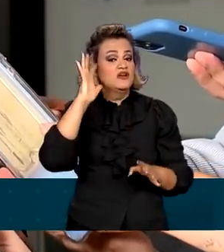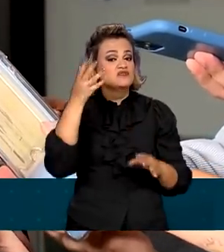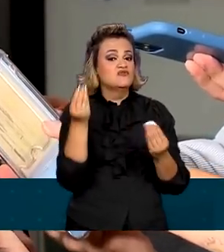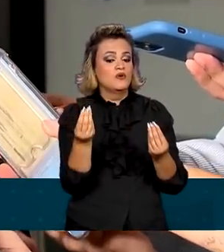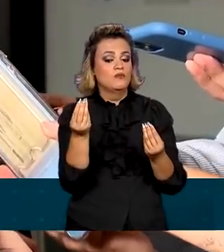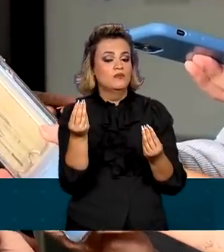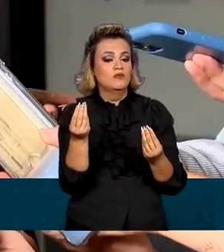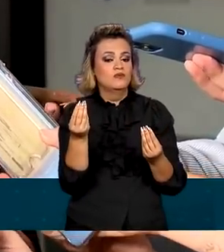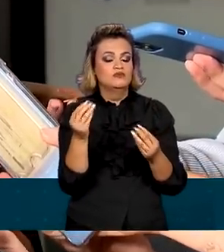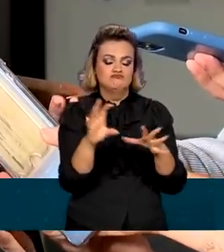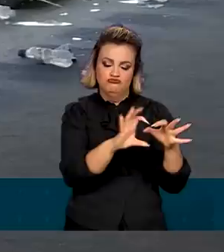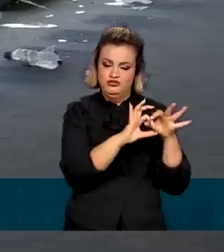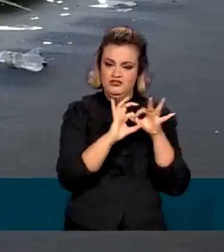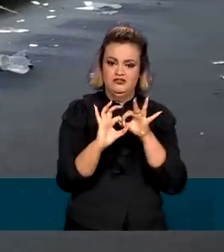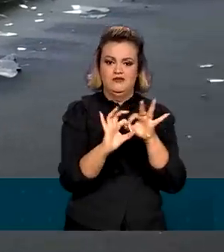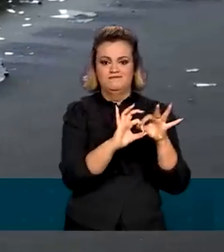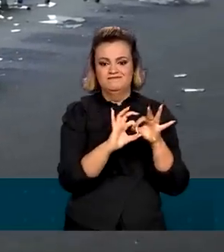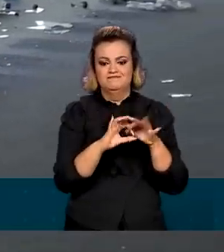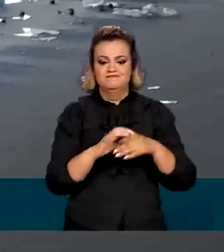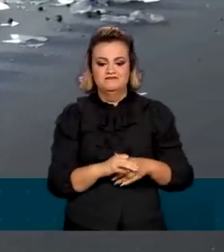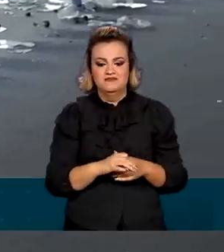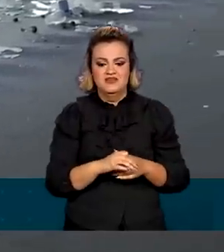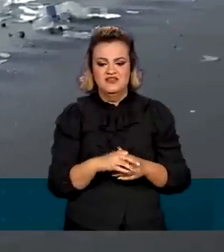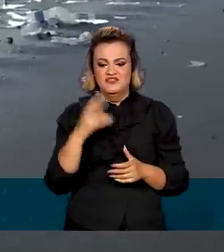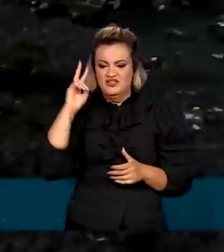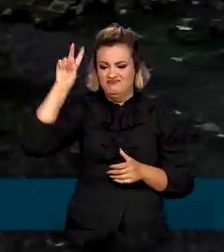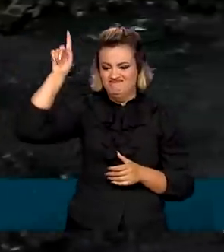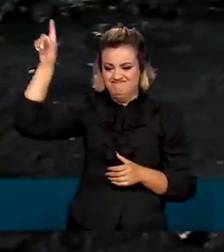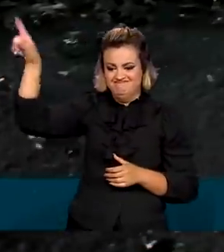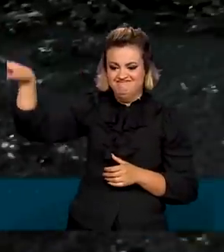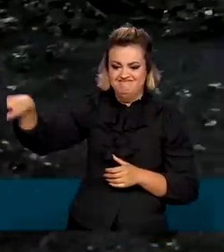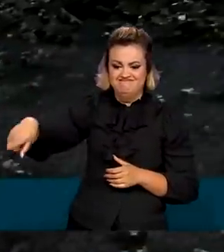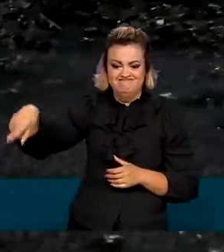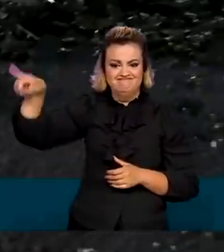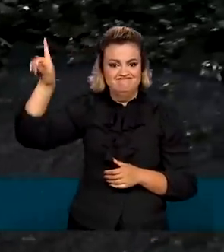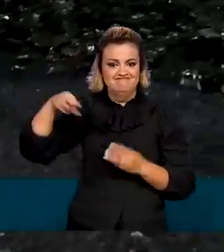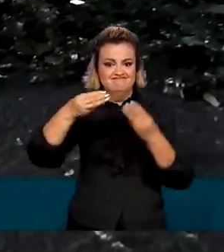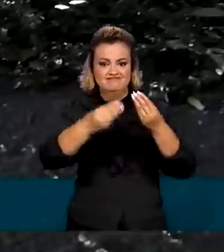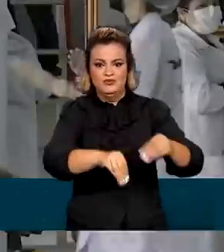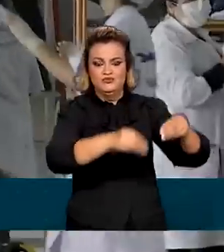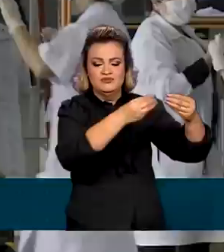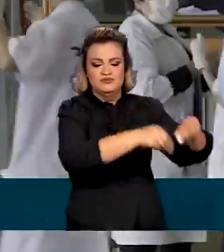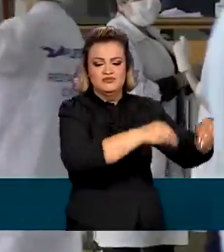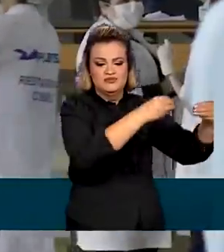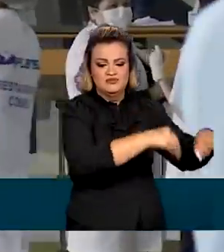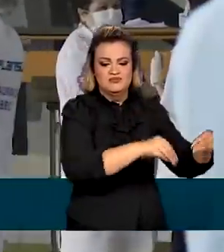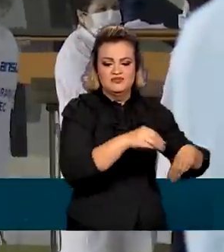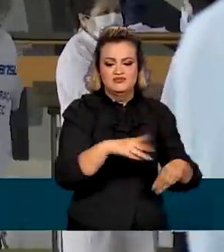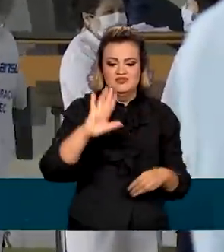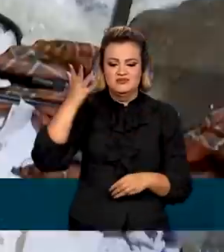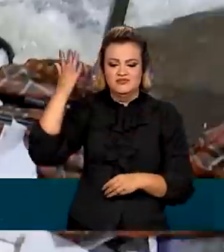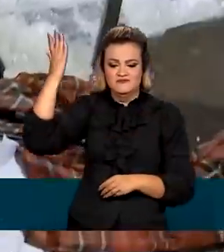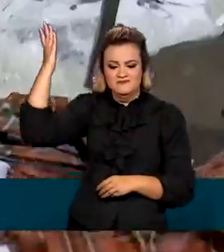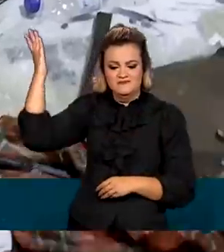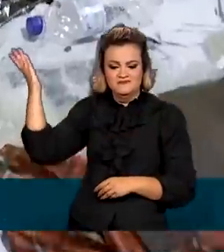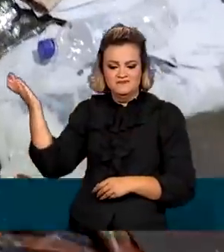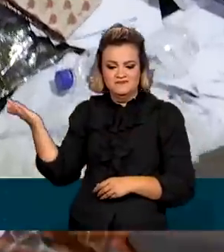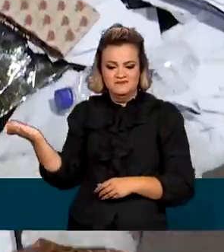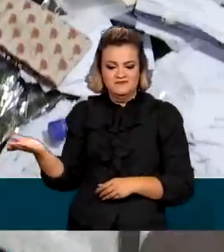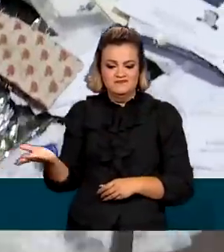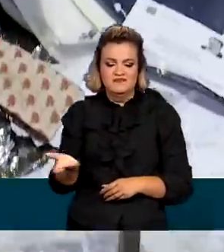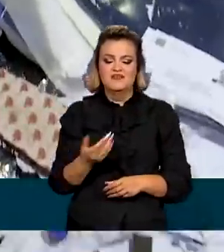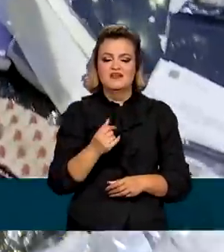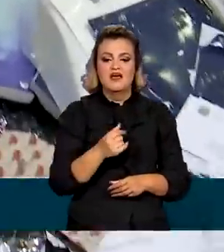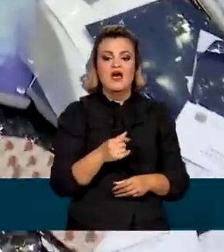com ampla união nacional. Ainda em relação aos prejuízos materiais causados na Praça dos Três Poderes,